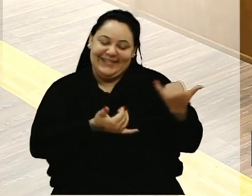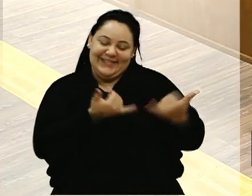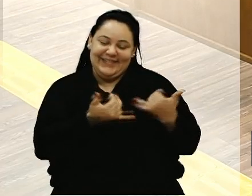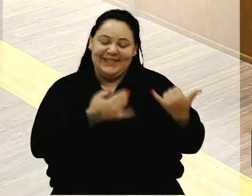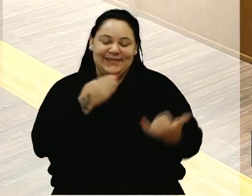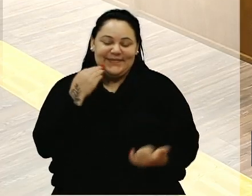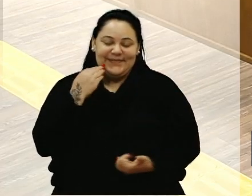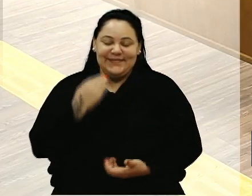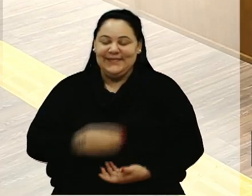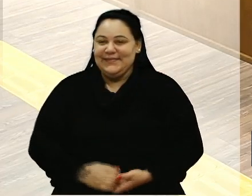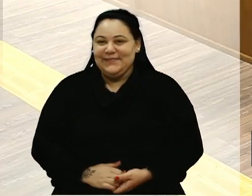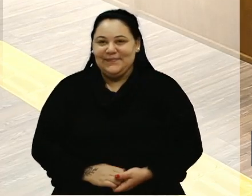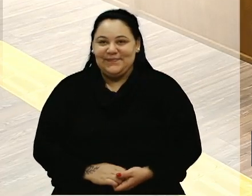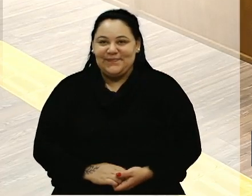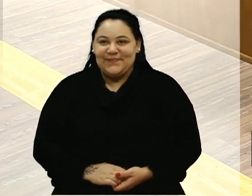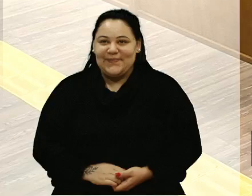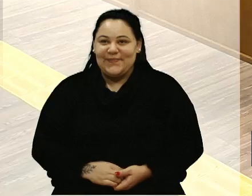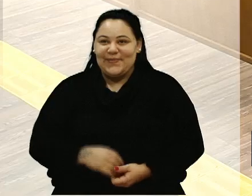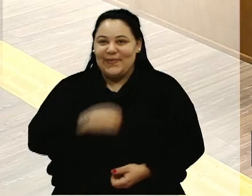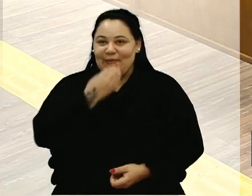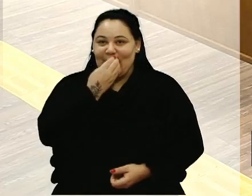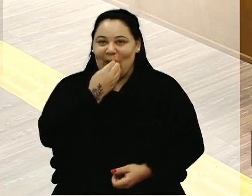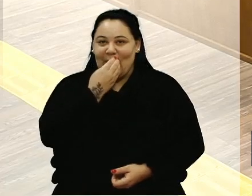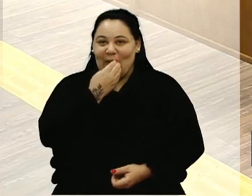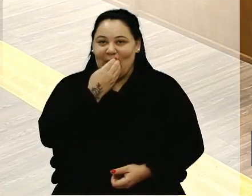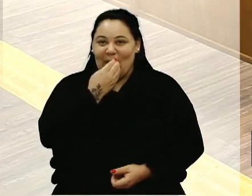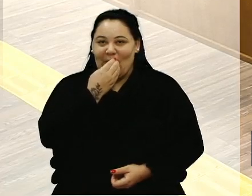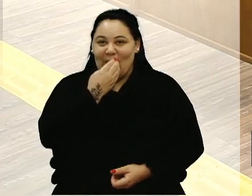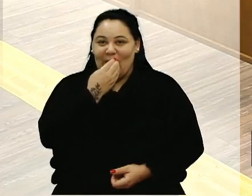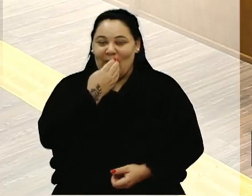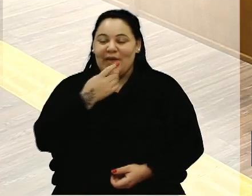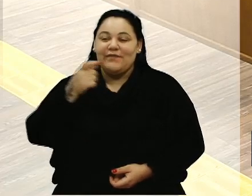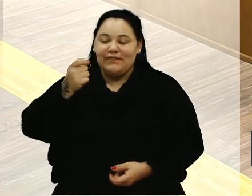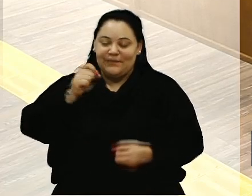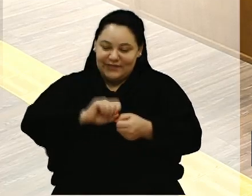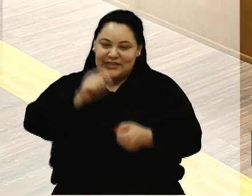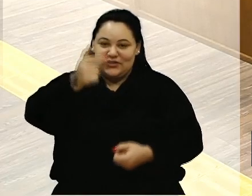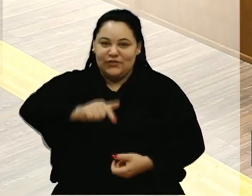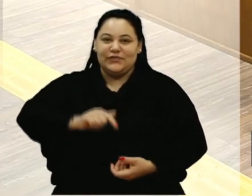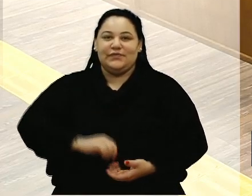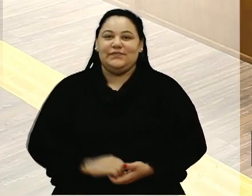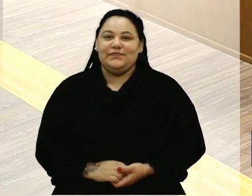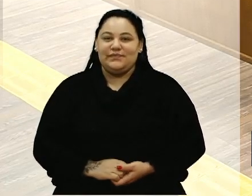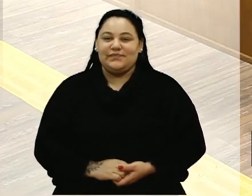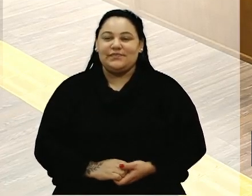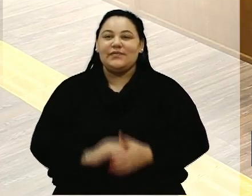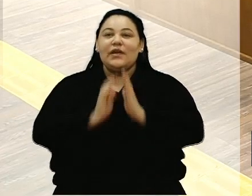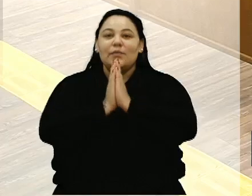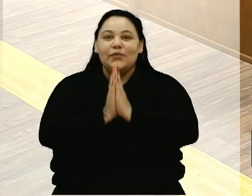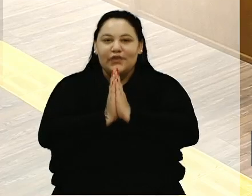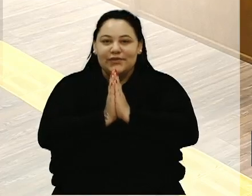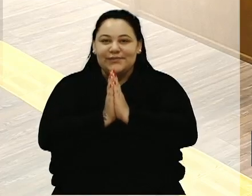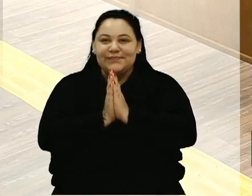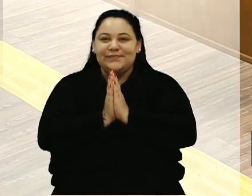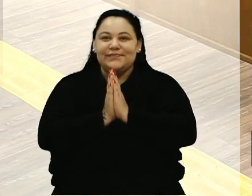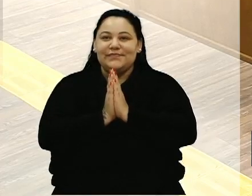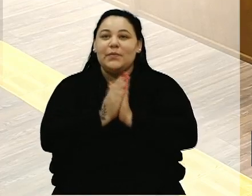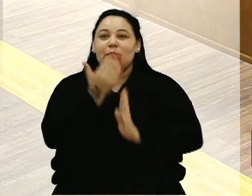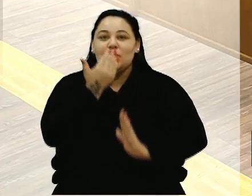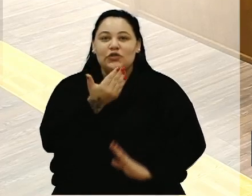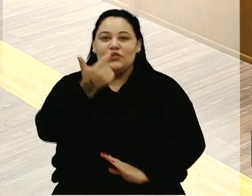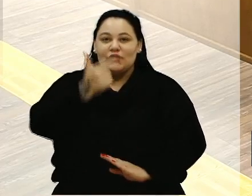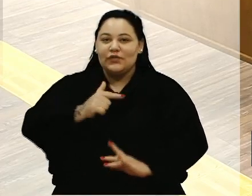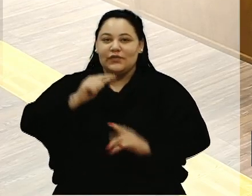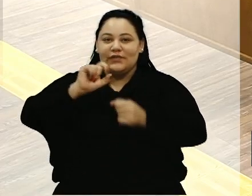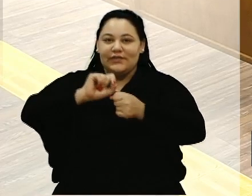Tem que fazer mais uma vez, então vamos lá, de novo. Por favor, colegas, eu peço de novo que a gente faça